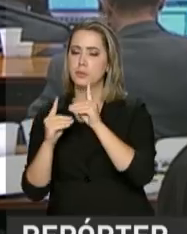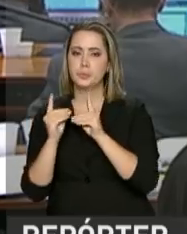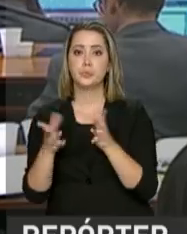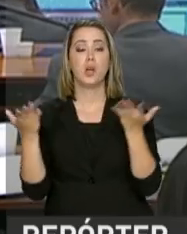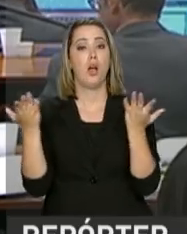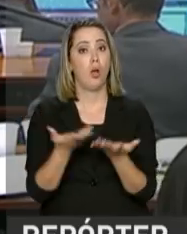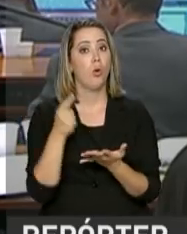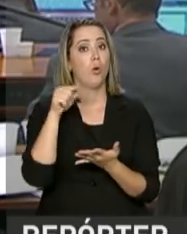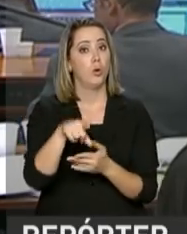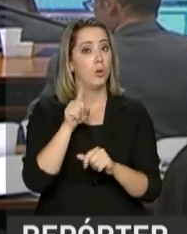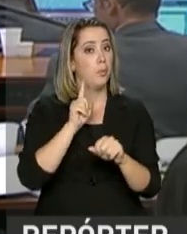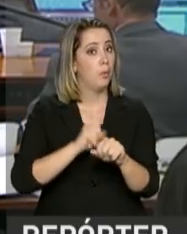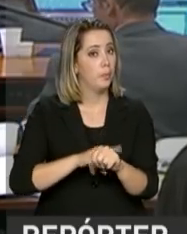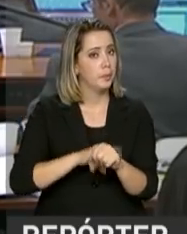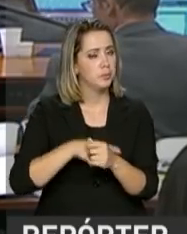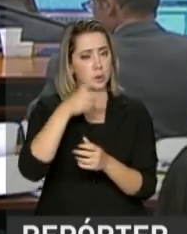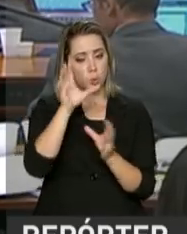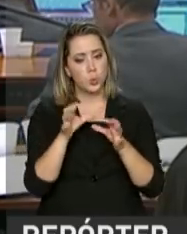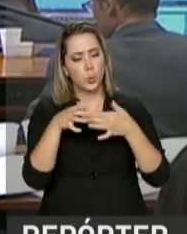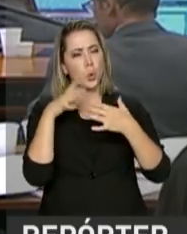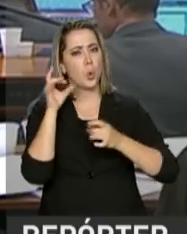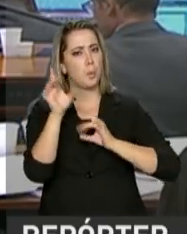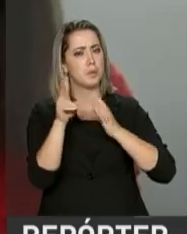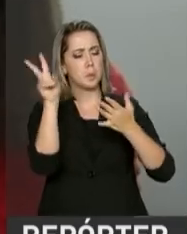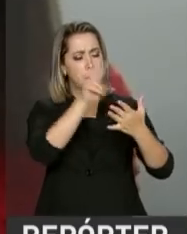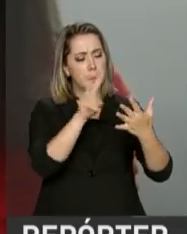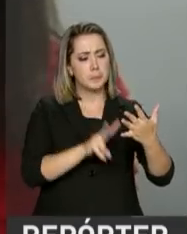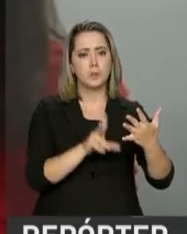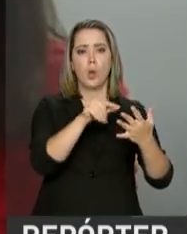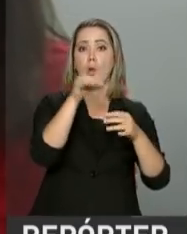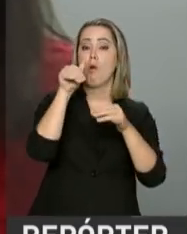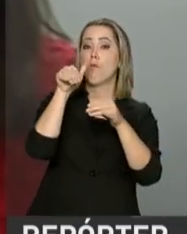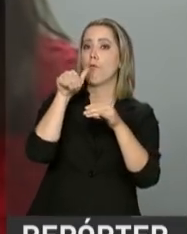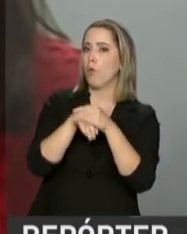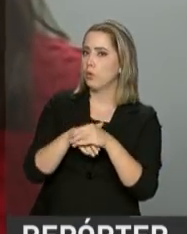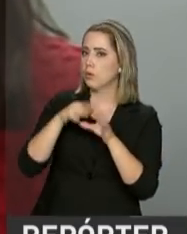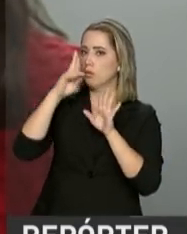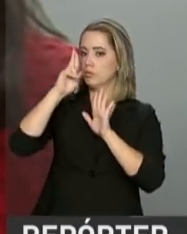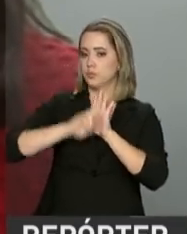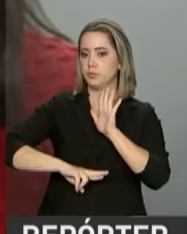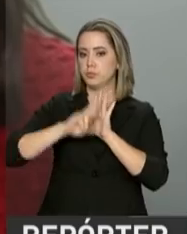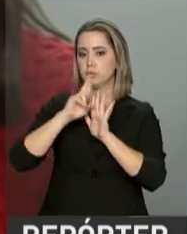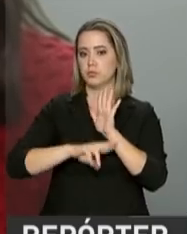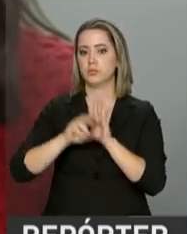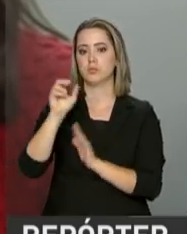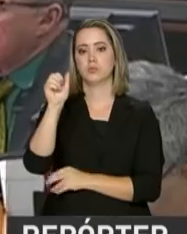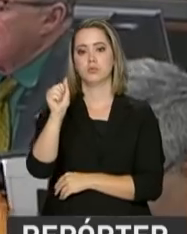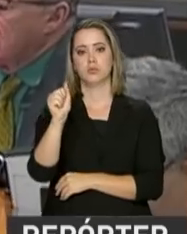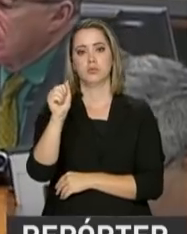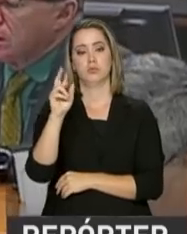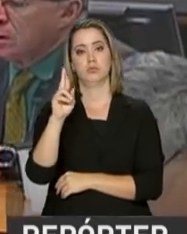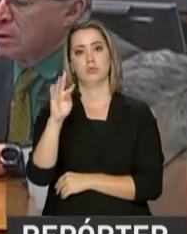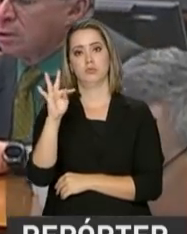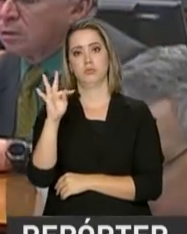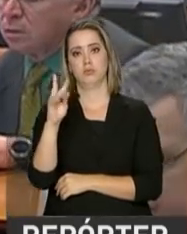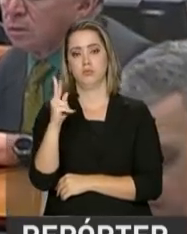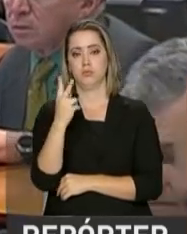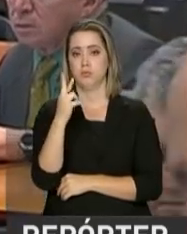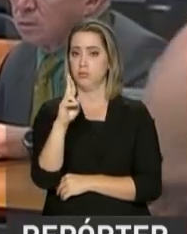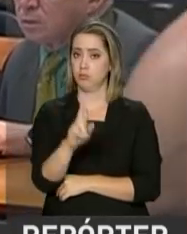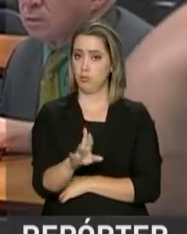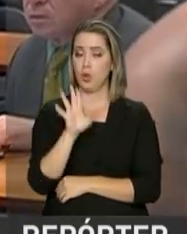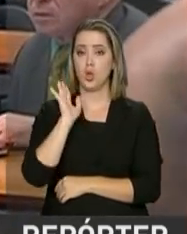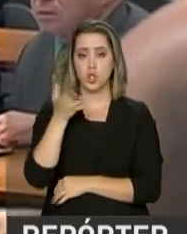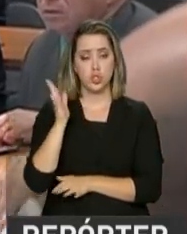comissão especial que analisa a reforma da Previdência na Câmara votar o relatório do deputado Artur Maia em relação à